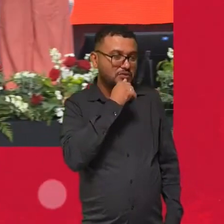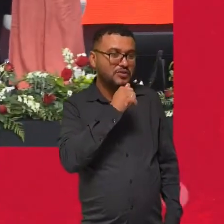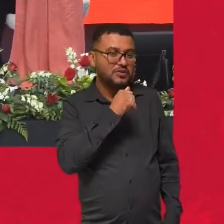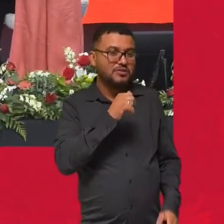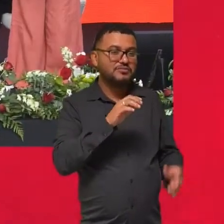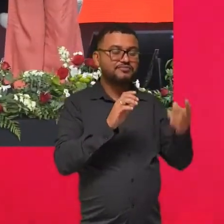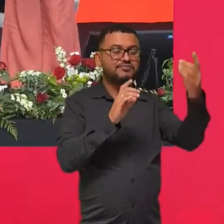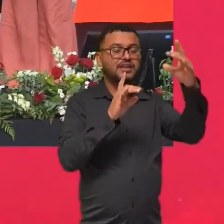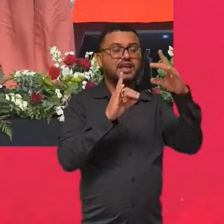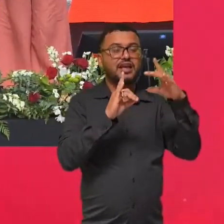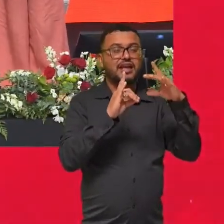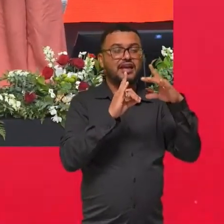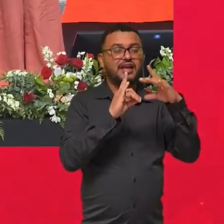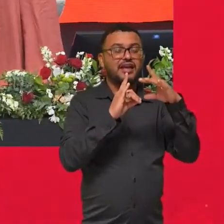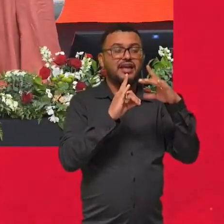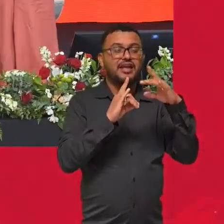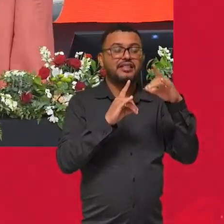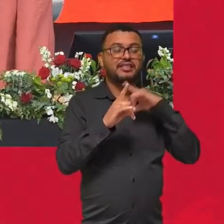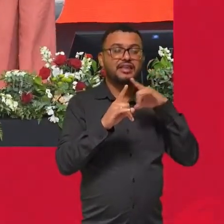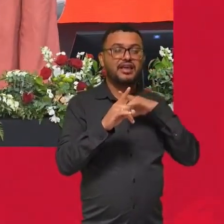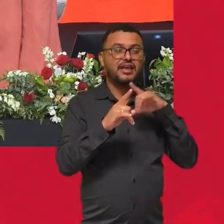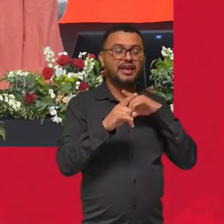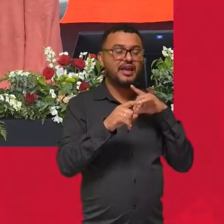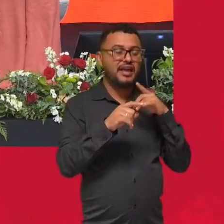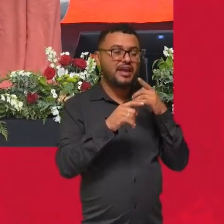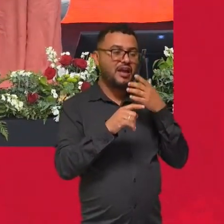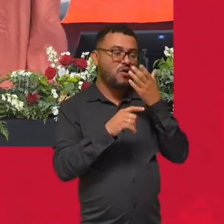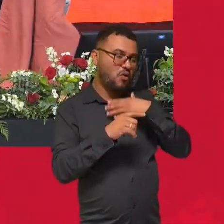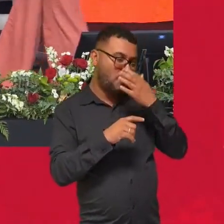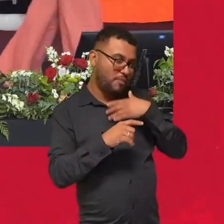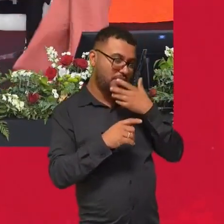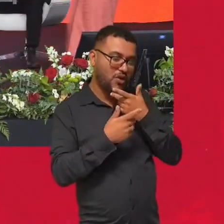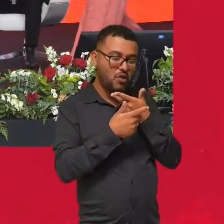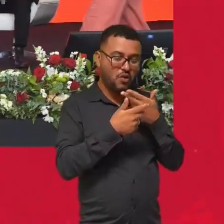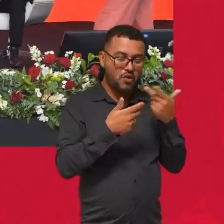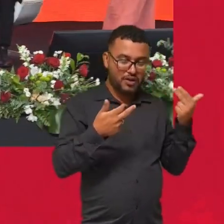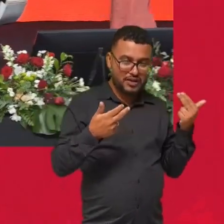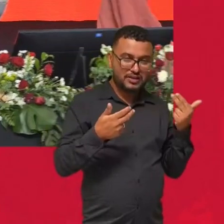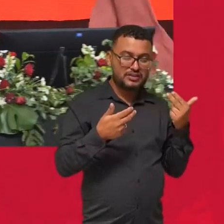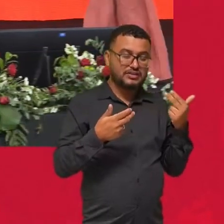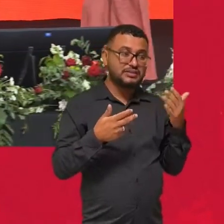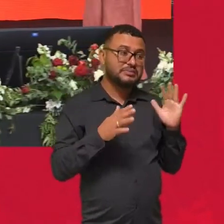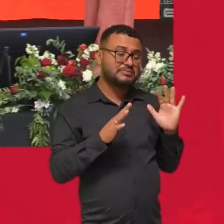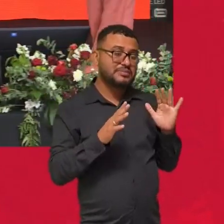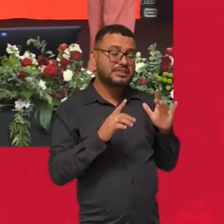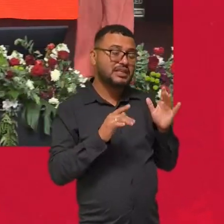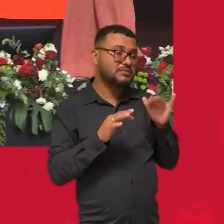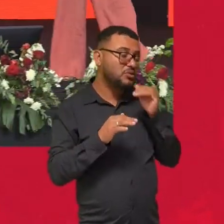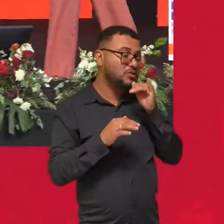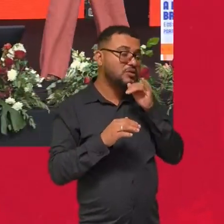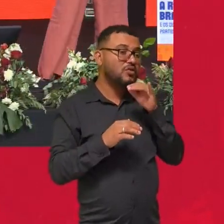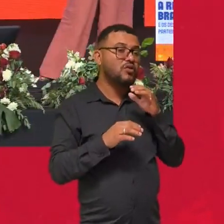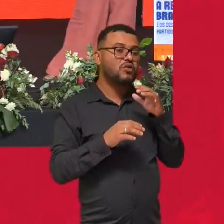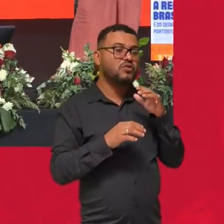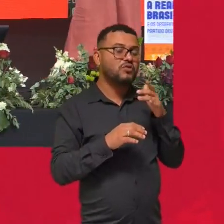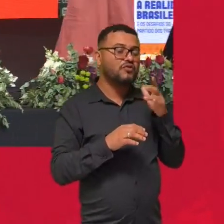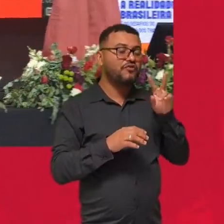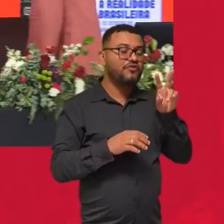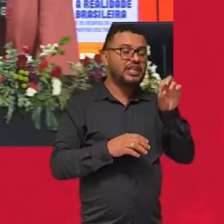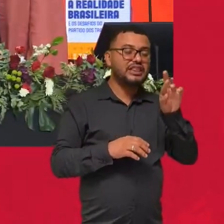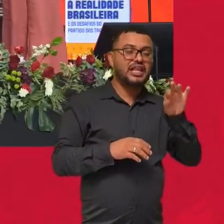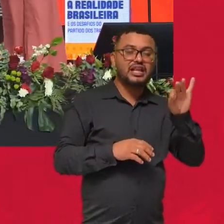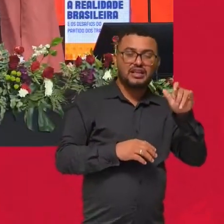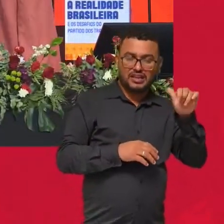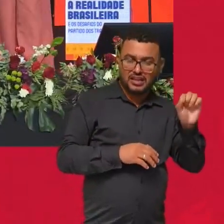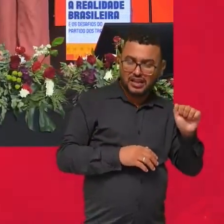só tem churrasco. A pessoa não me conhece. Então, é fundamental. Quando eu estruturo, eu tenho que